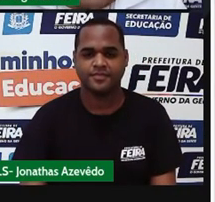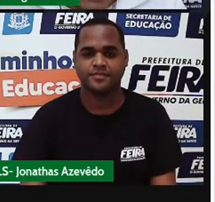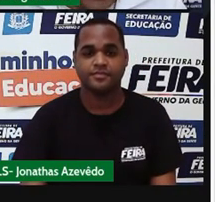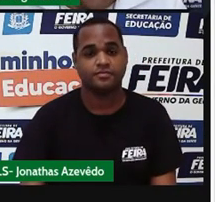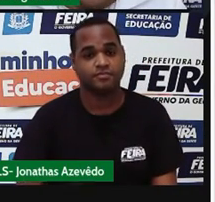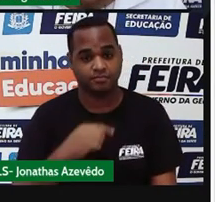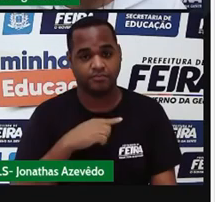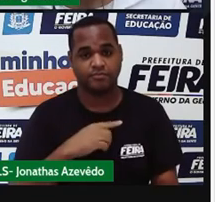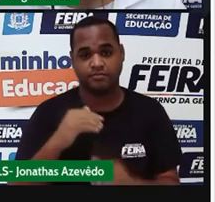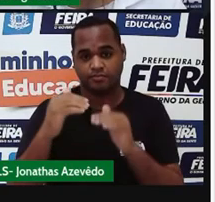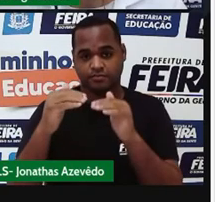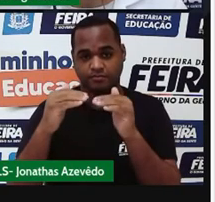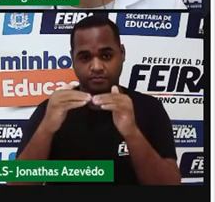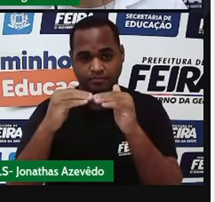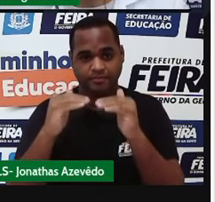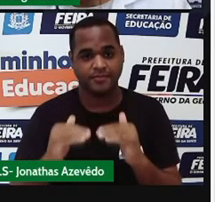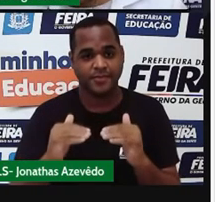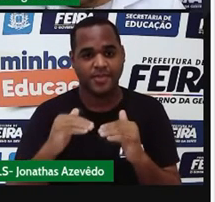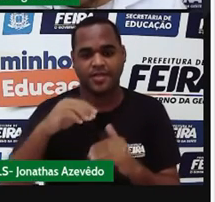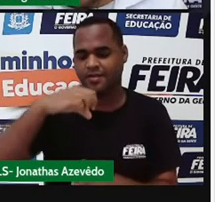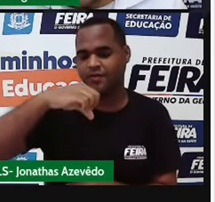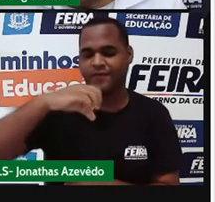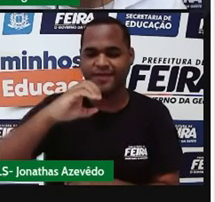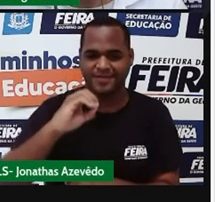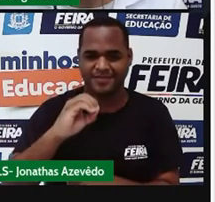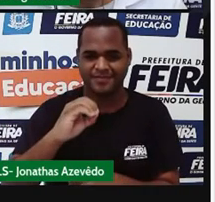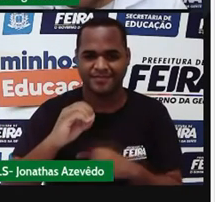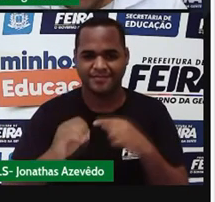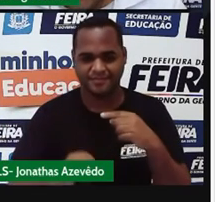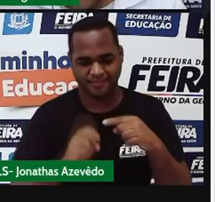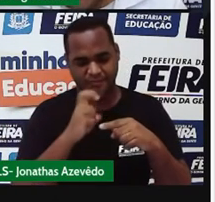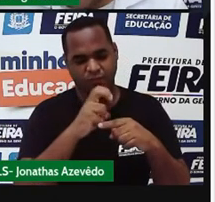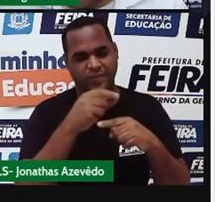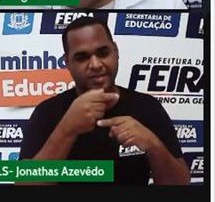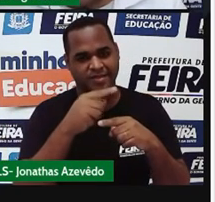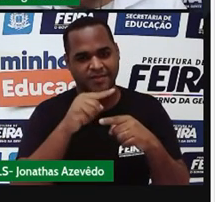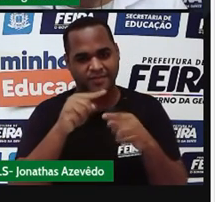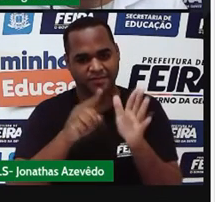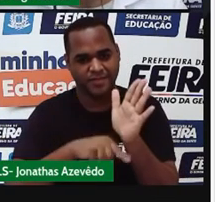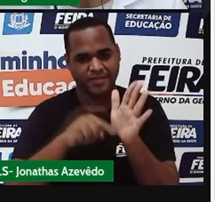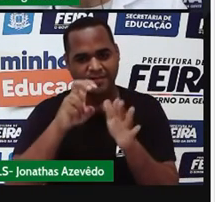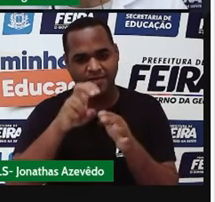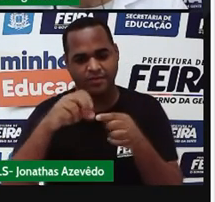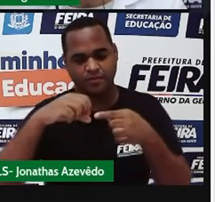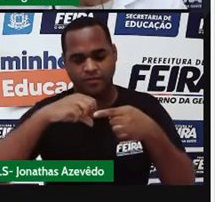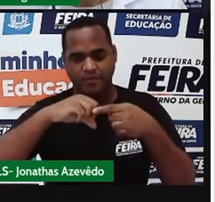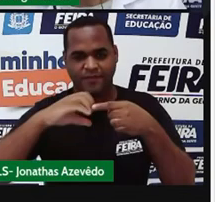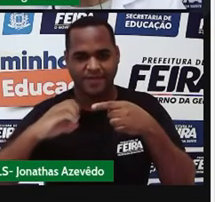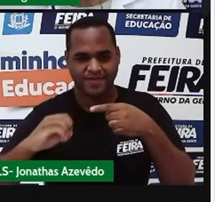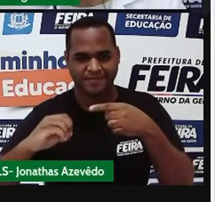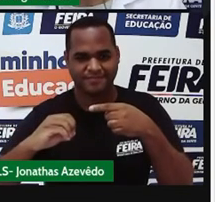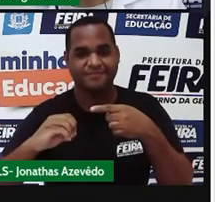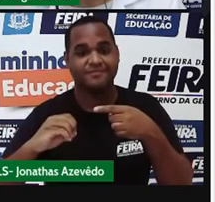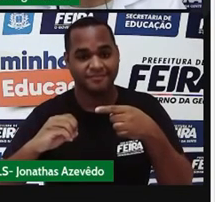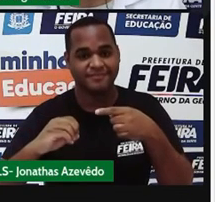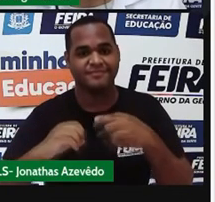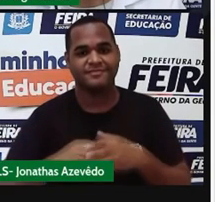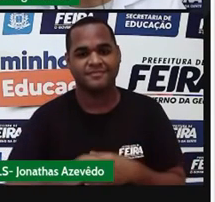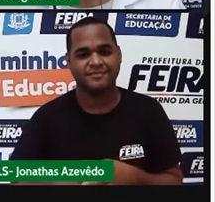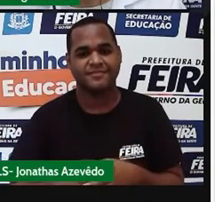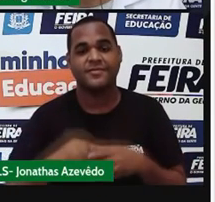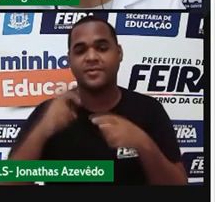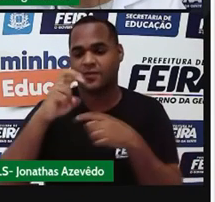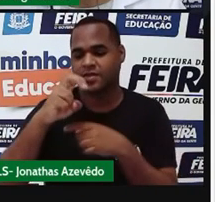E aí embaixo vai ficar 90 vamos escrever 52 por 90 que a gente pode